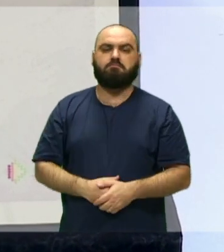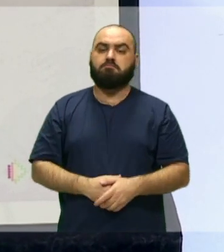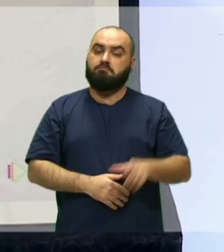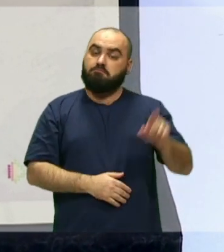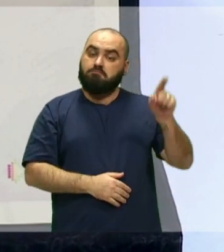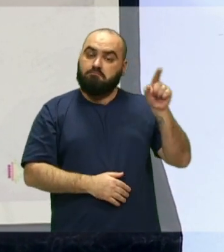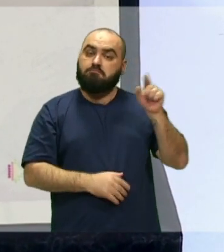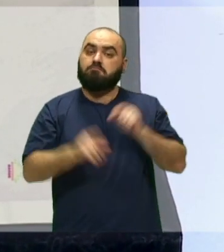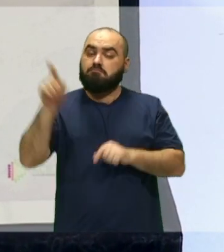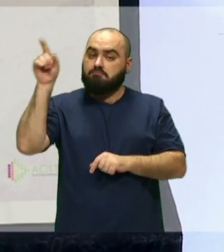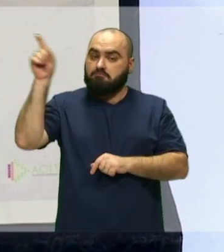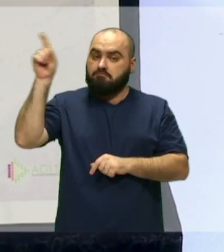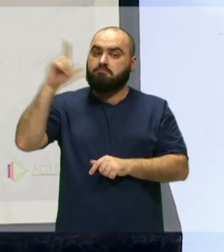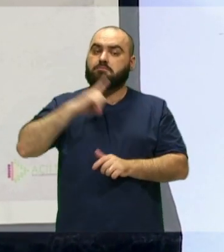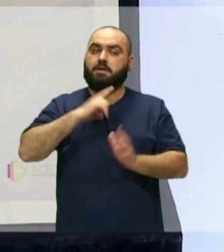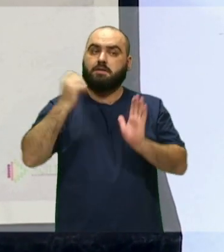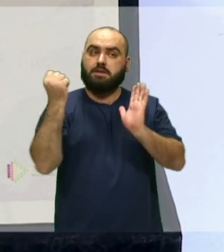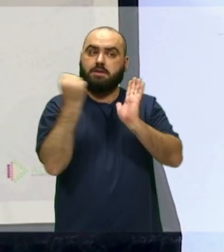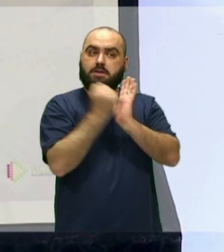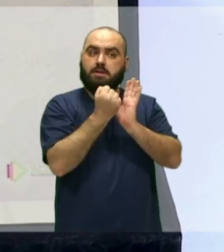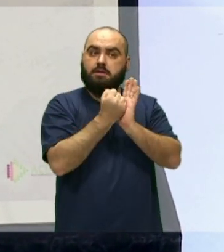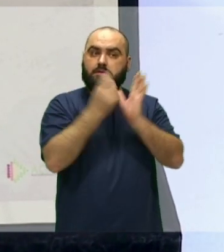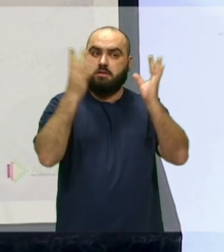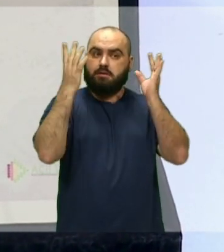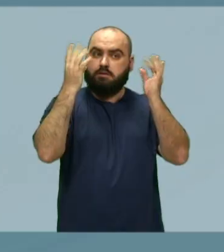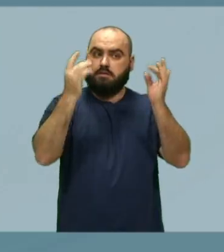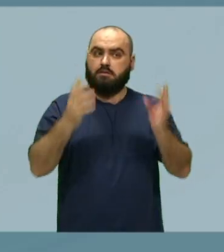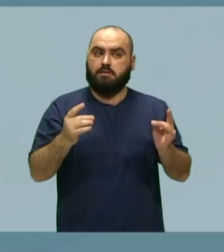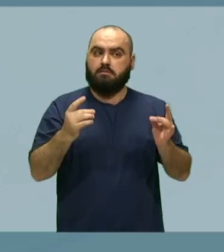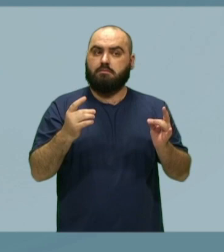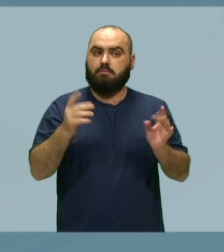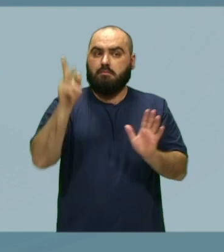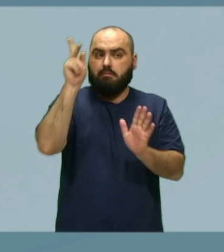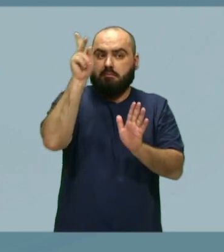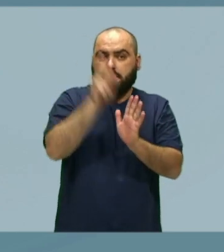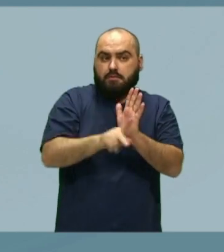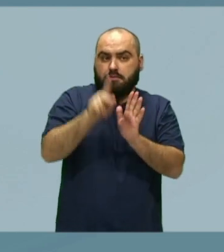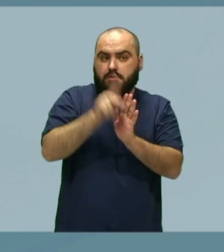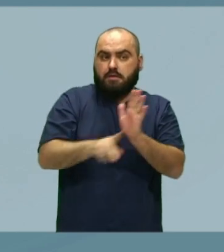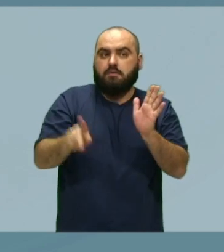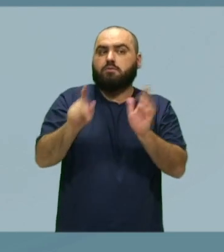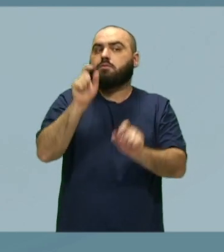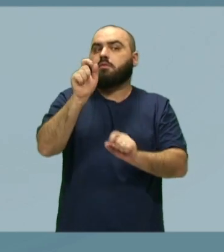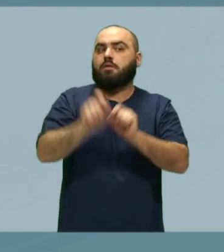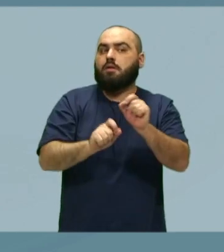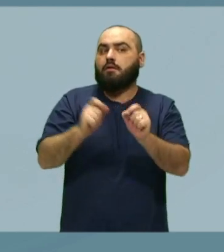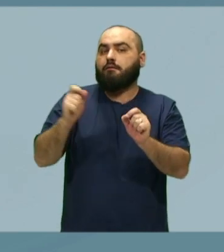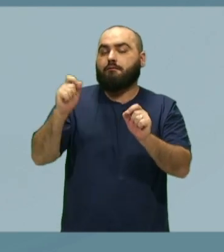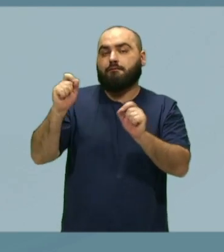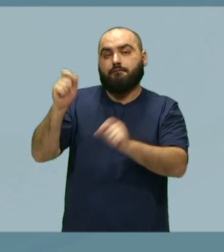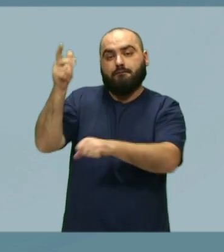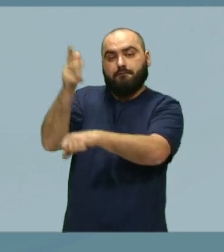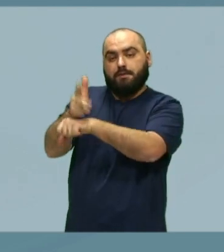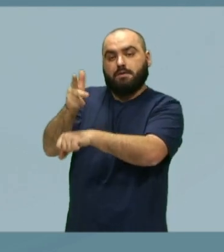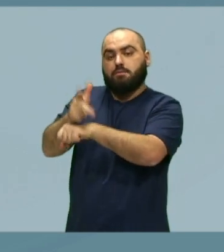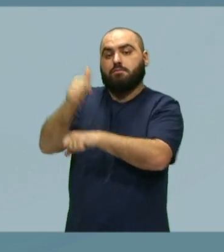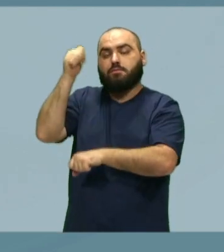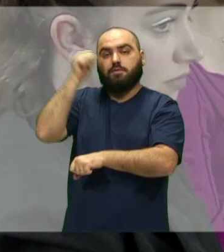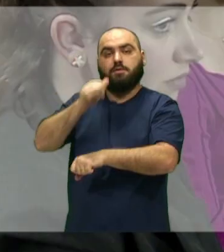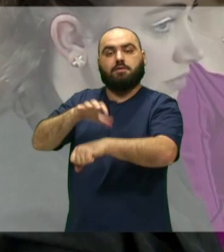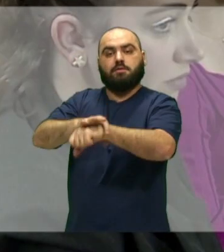o selo destaque por projeto inovador com o concurso de vídeos mulher segura tarefa de